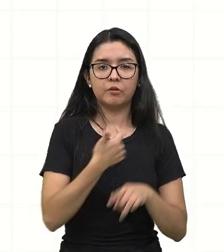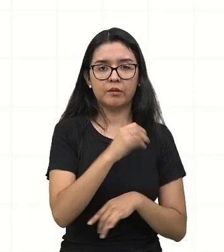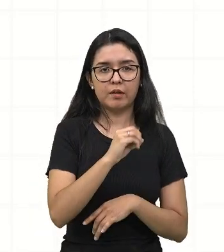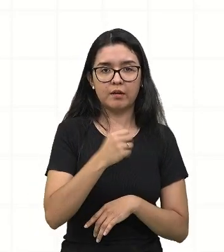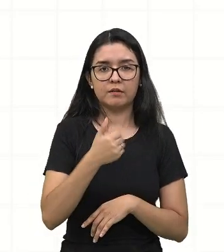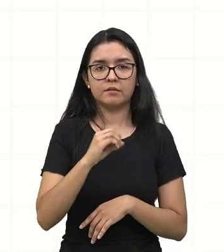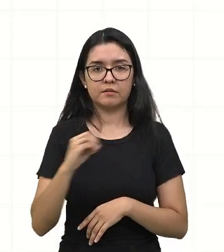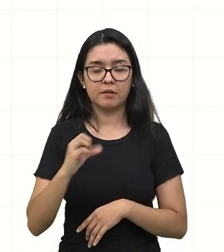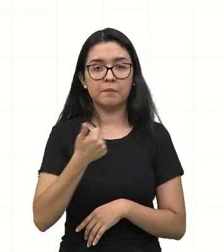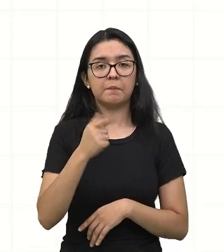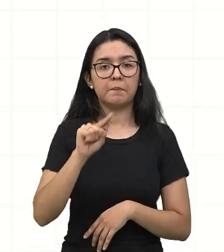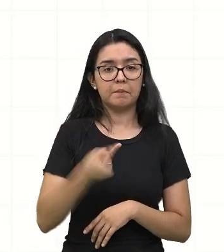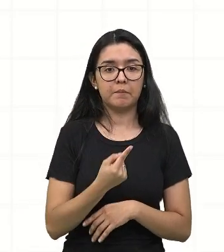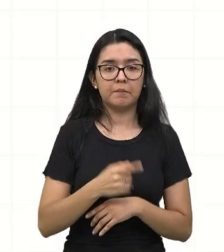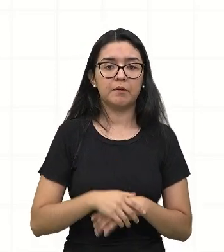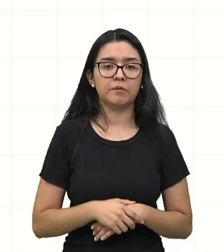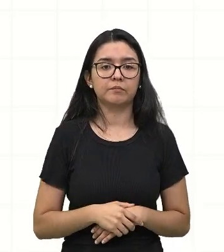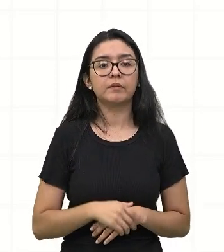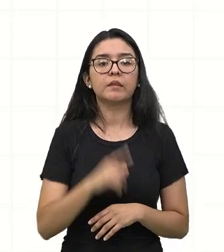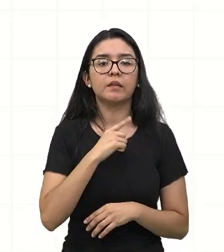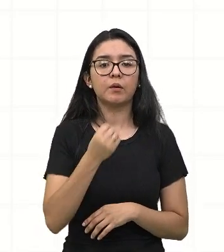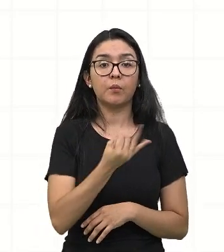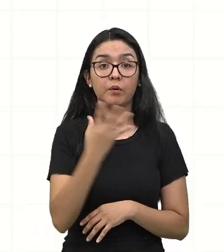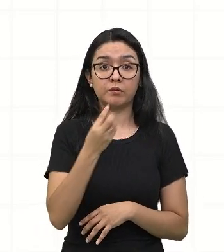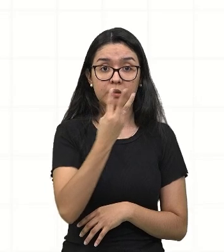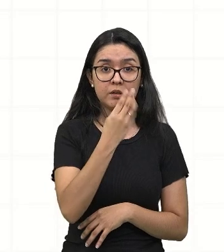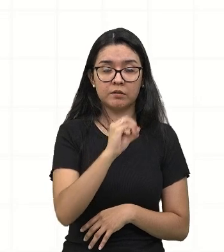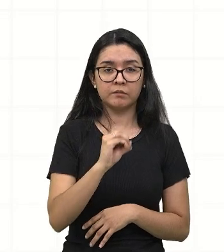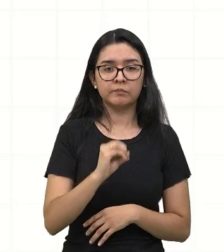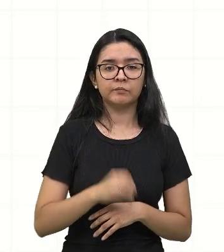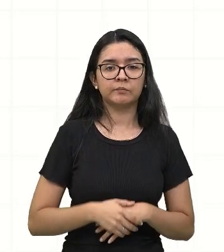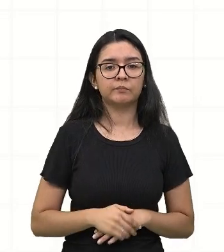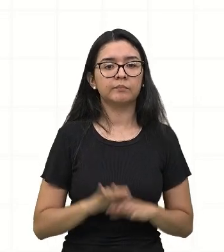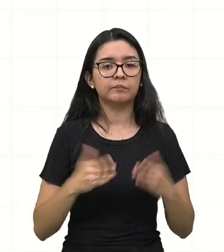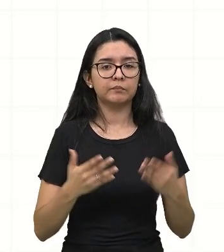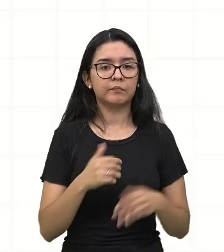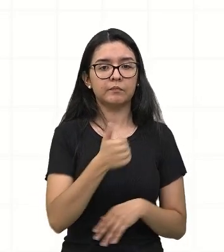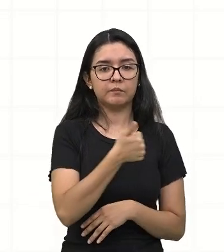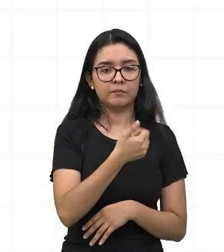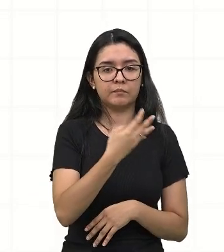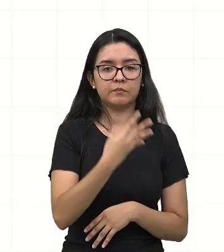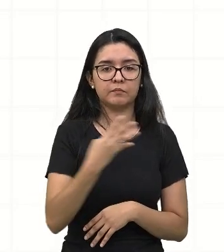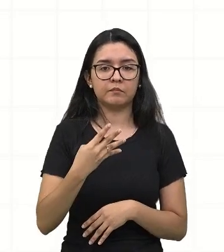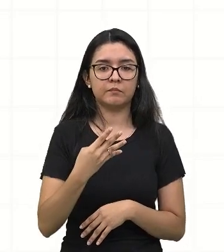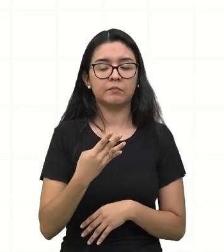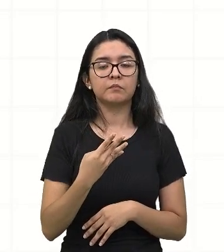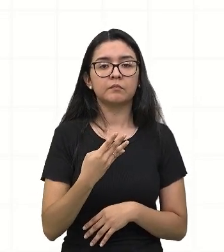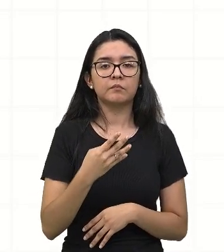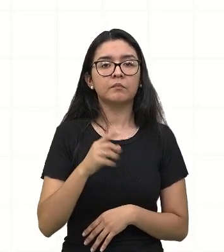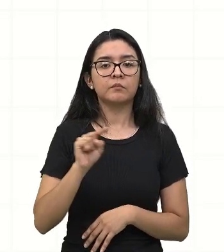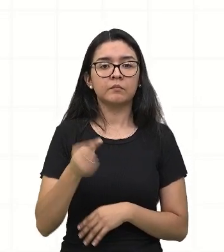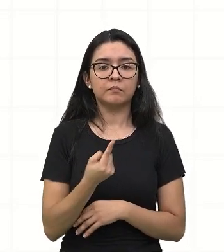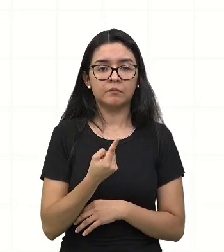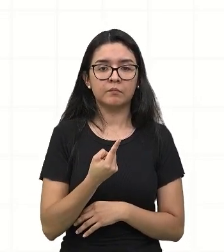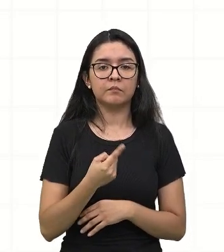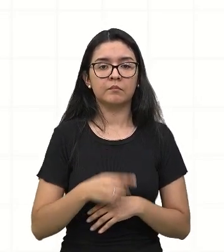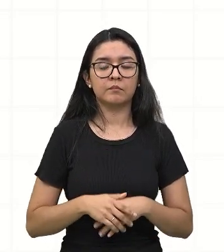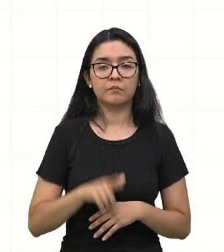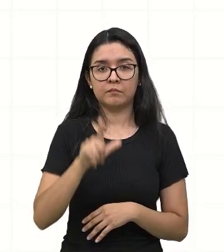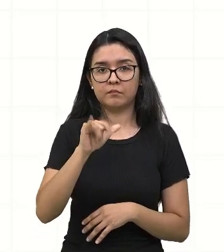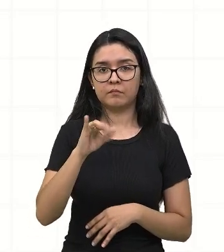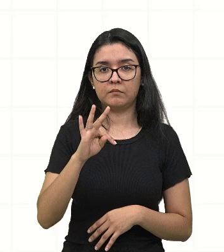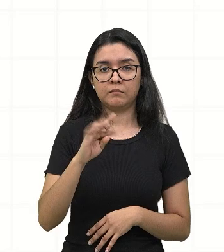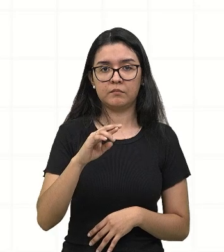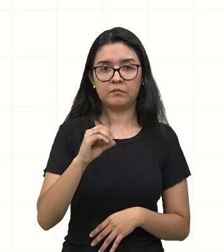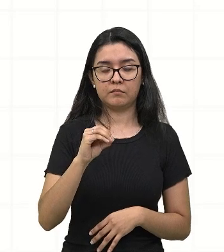acrescenta o zero. Temos 1, 2, 3. Então, vamos ficar aqui com 144 mil